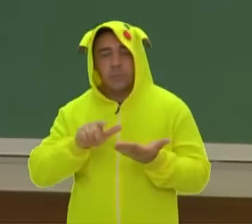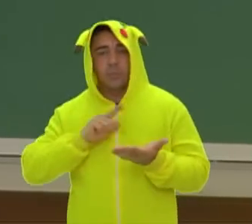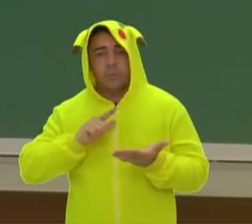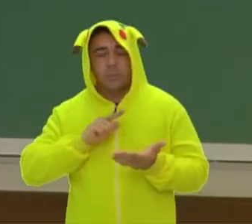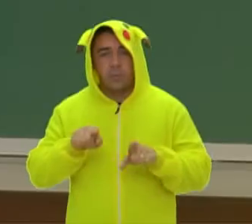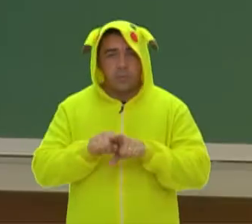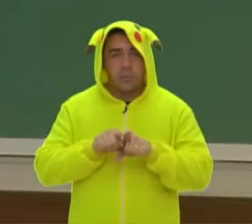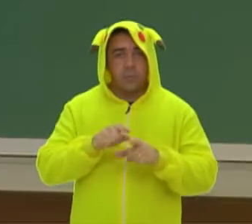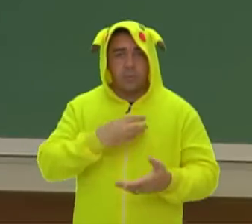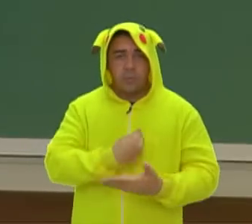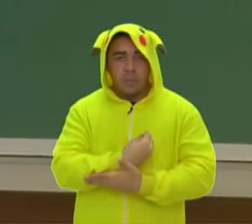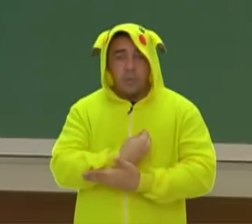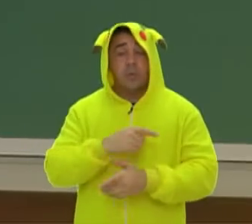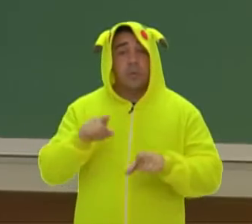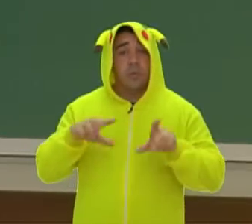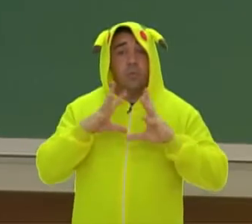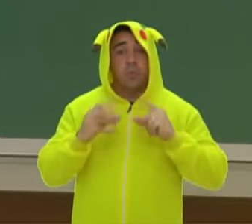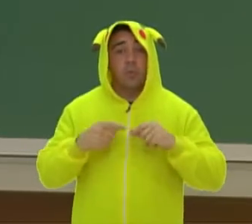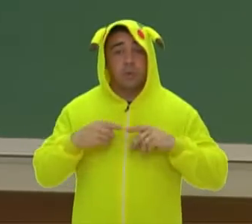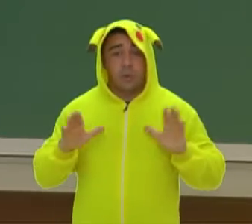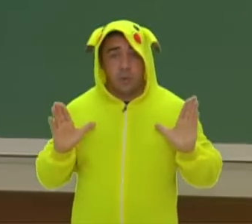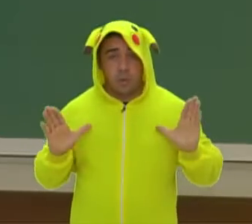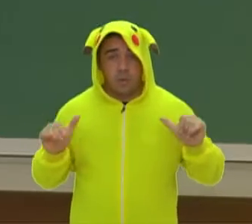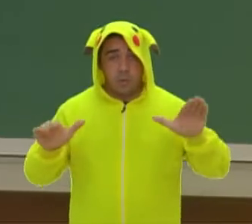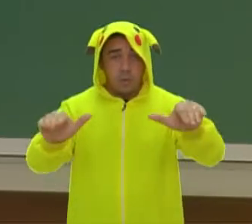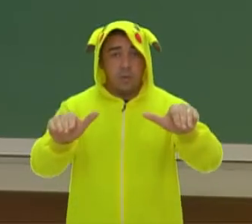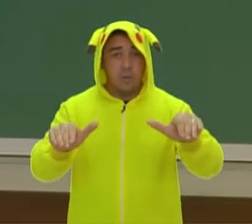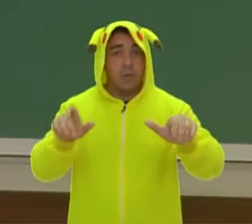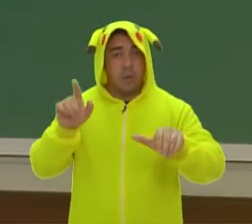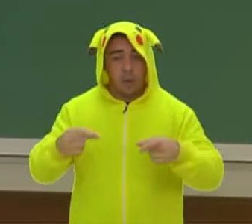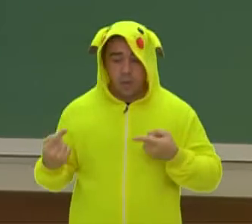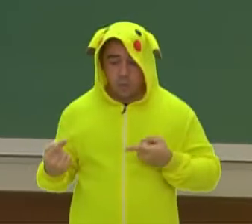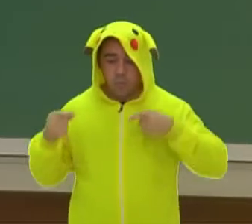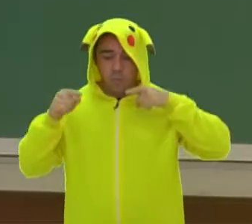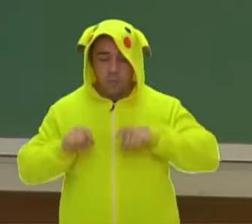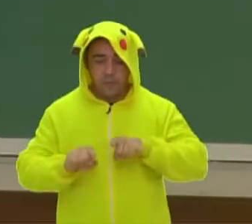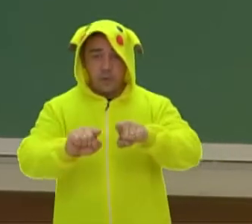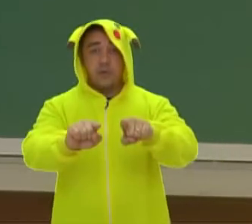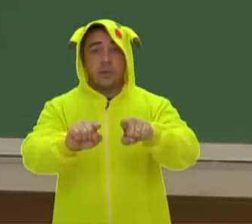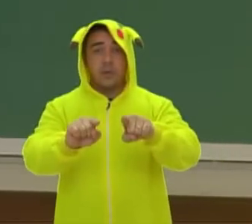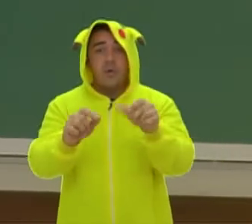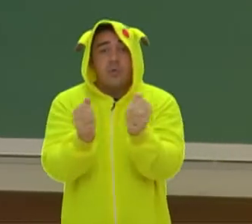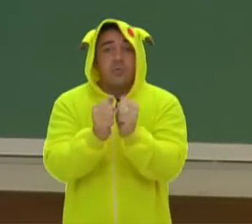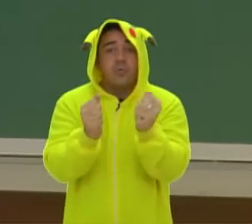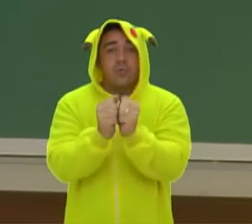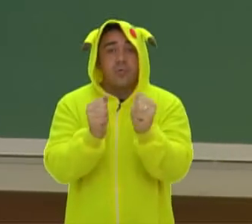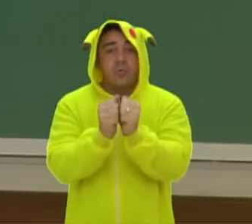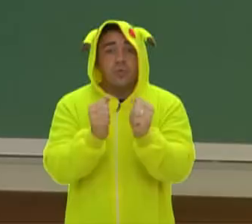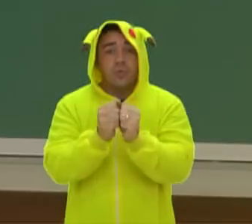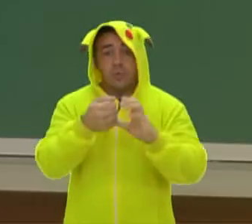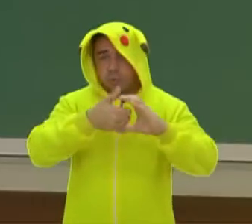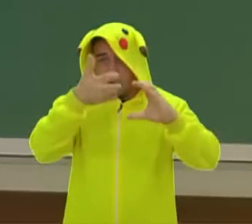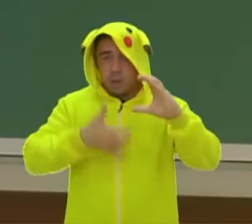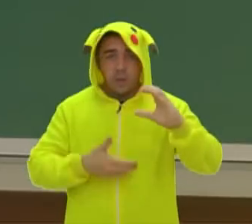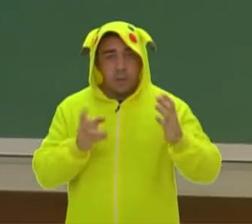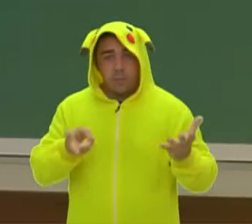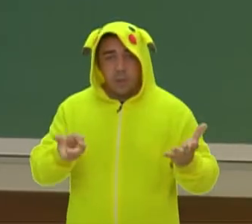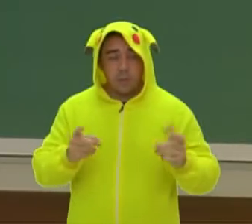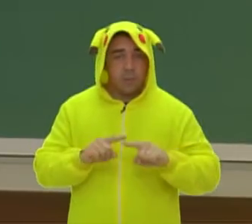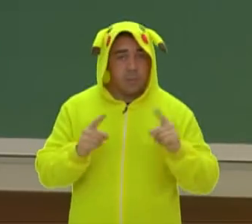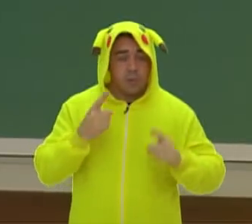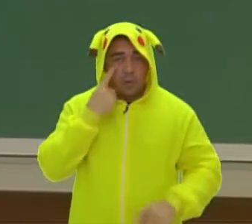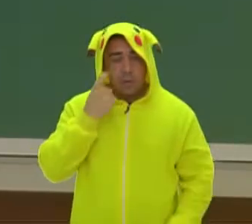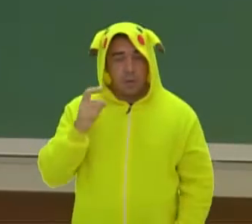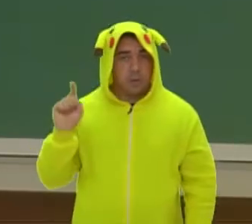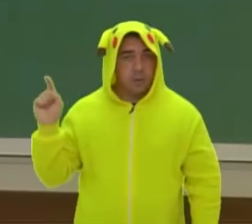mamíferos, e todos têm asas. Então, isso seria um processo de convergência. Eles convergiram para a característica asa. Então, olha só que